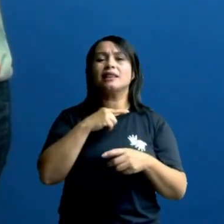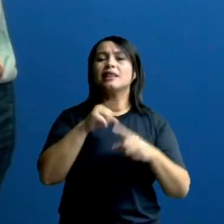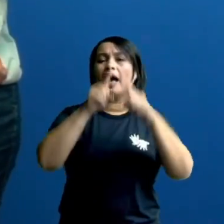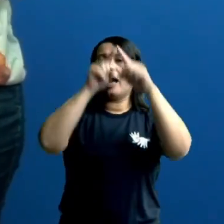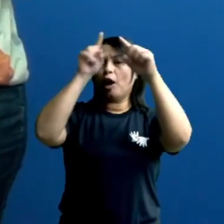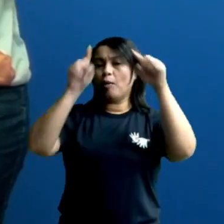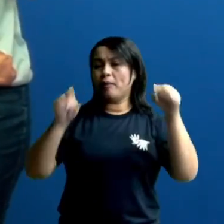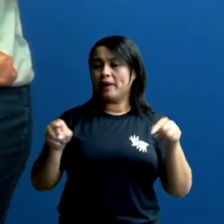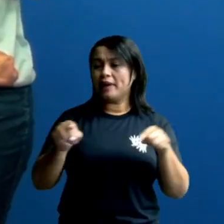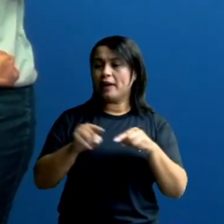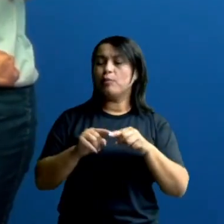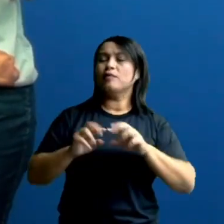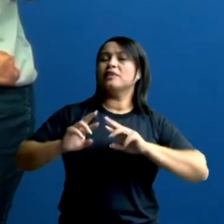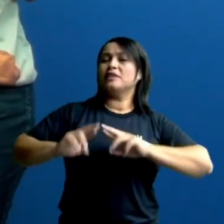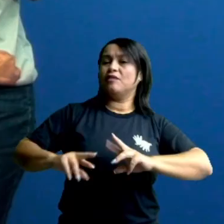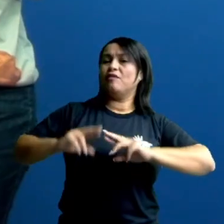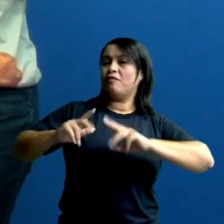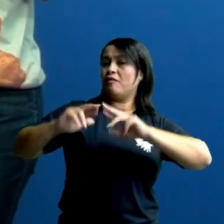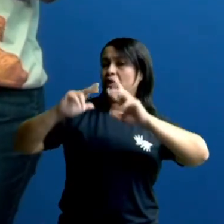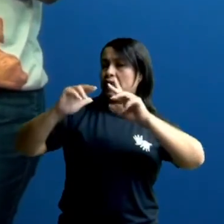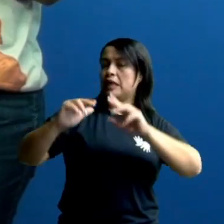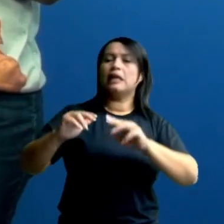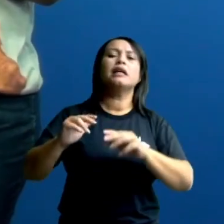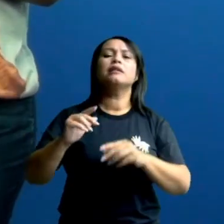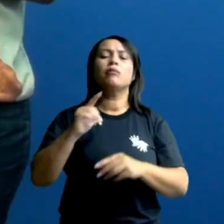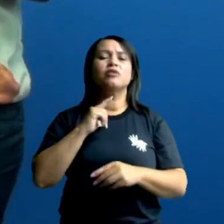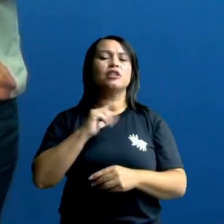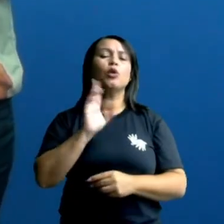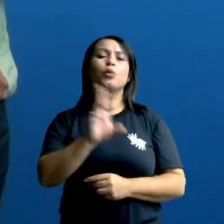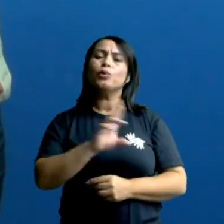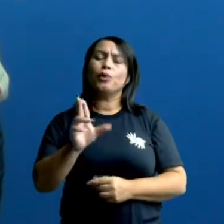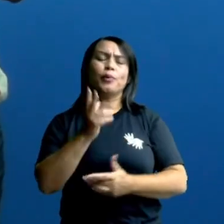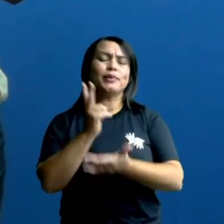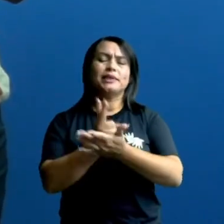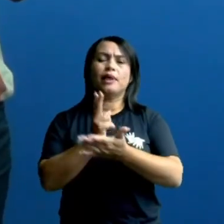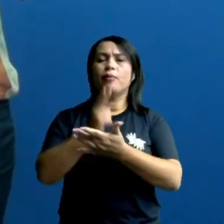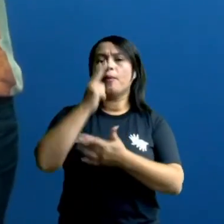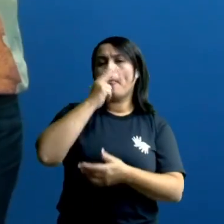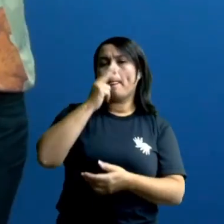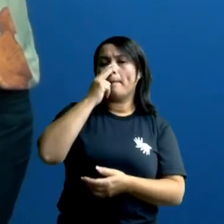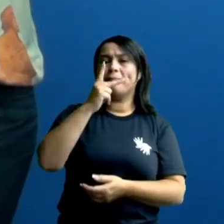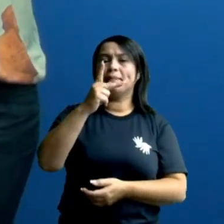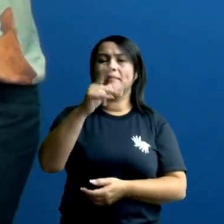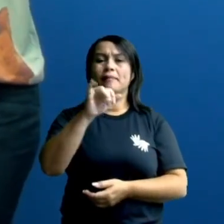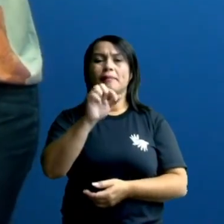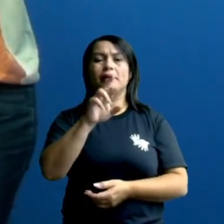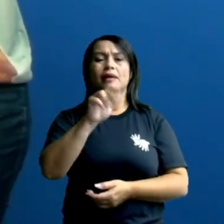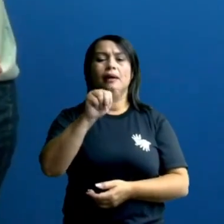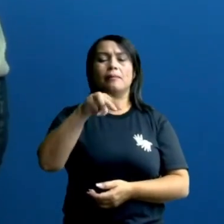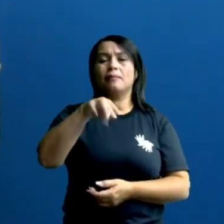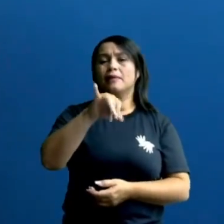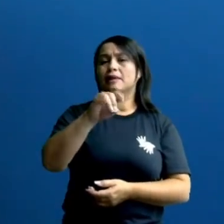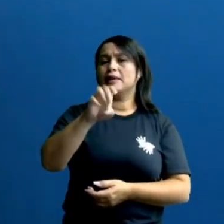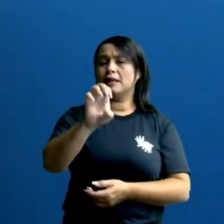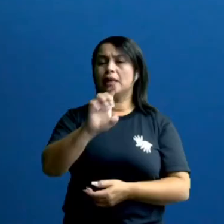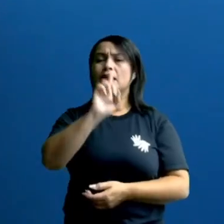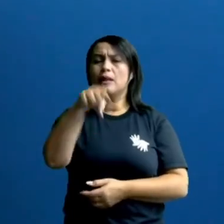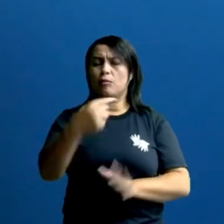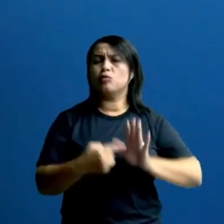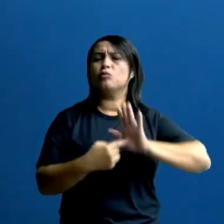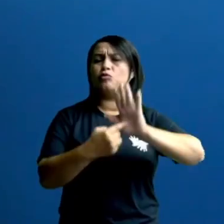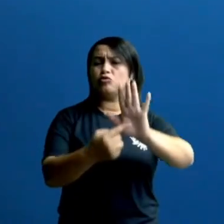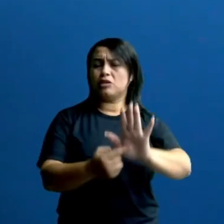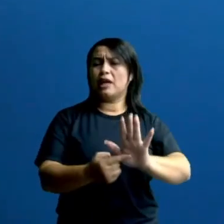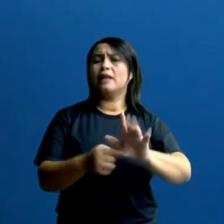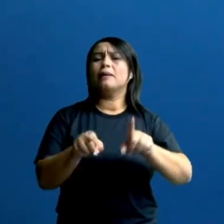outros formatos de pirâmide, né, mas vai permanecer o mesmo nome, né, mas ela vai ter outro formato que a gente vai ver um gráfico bem